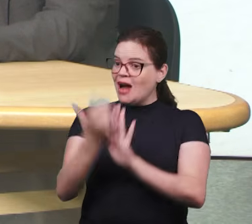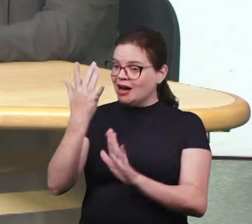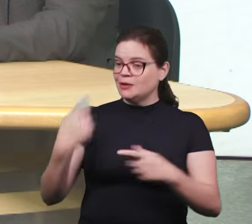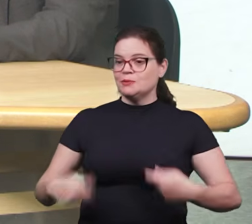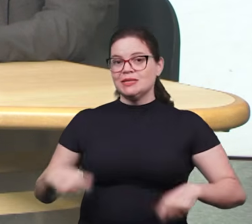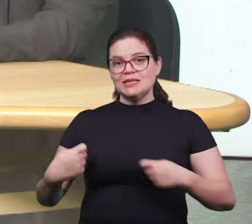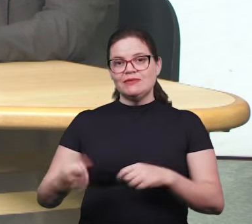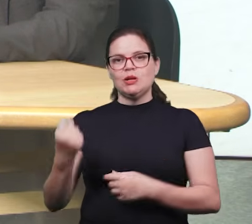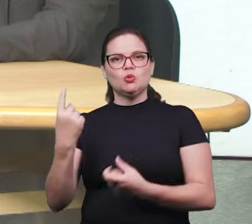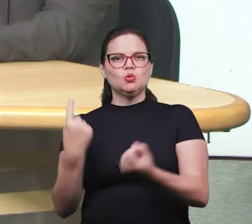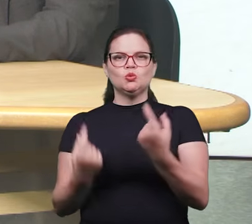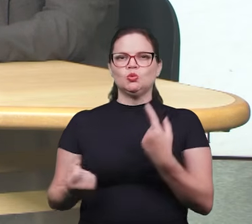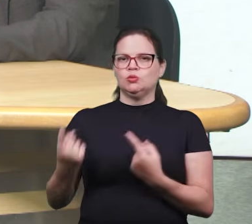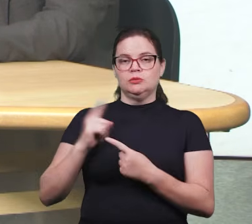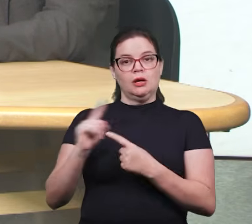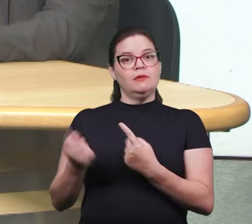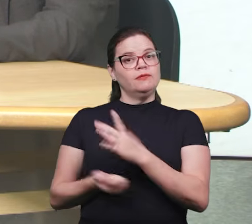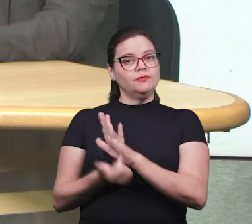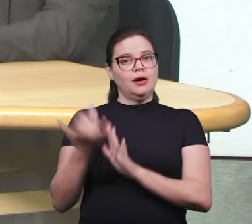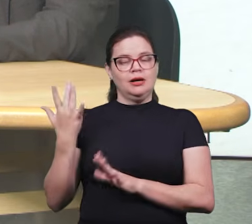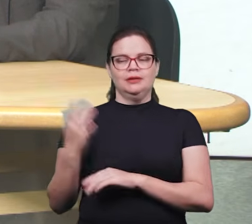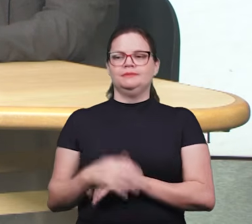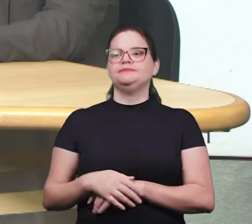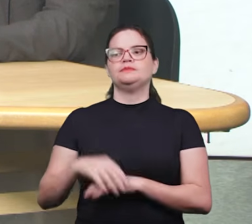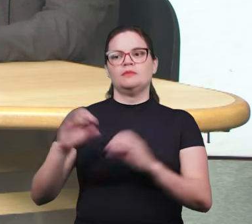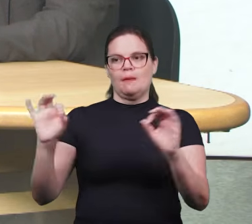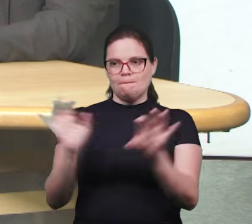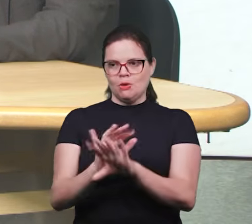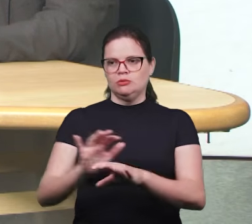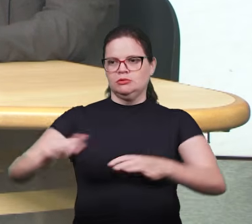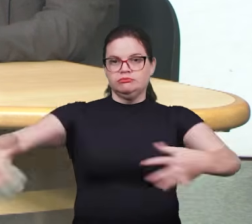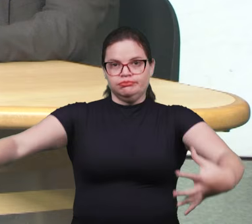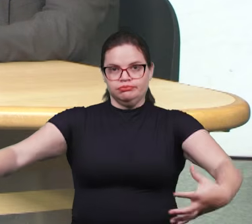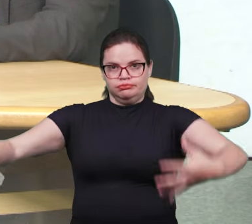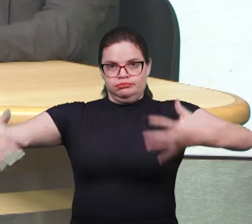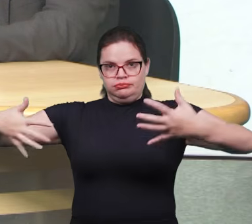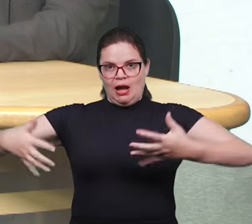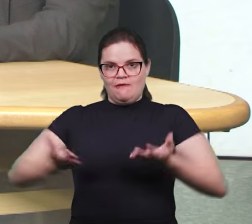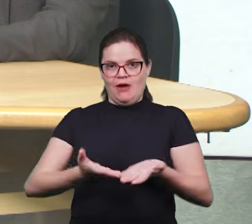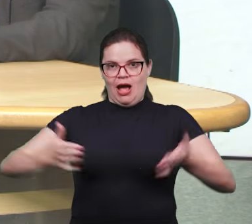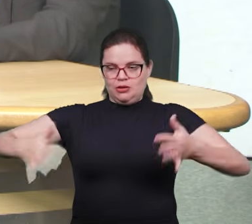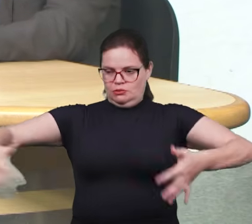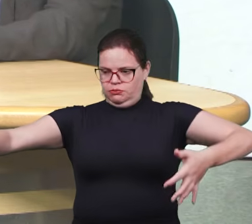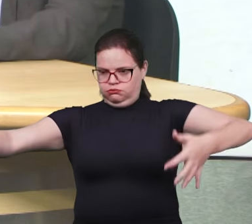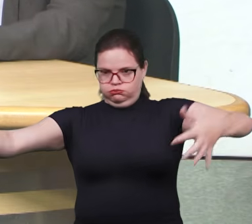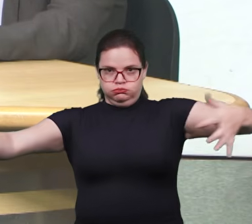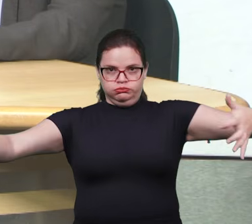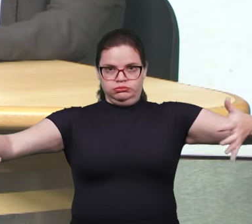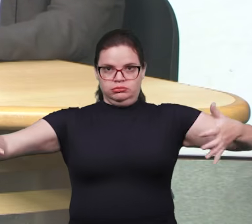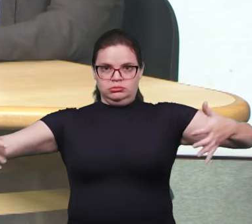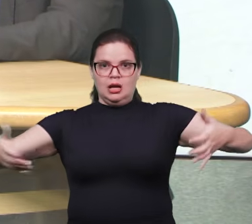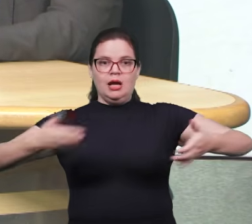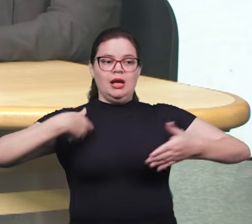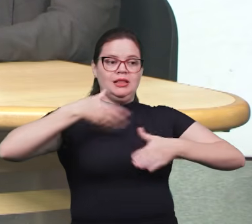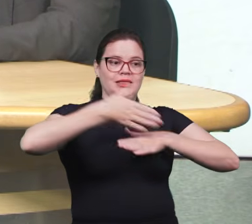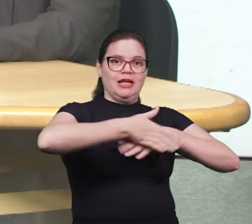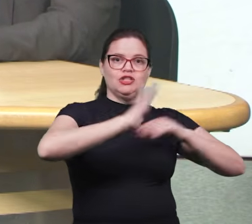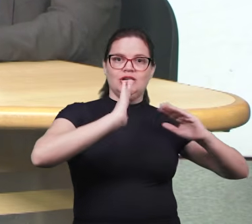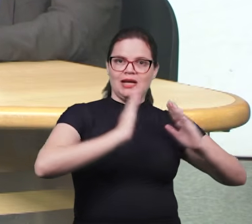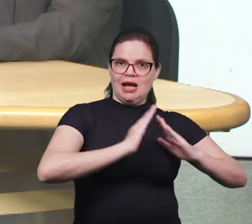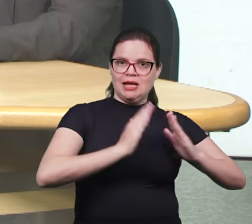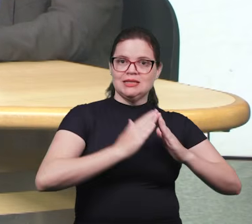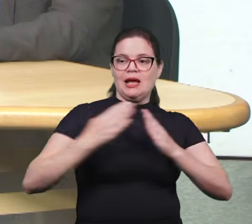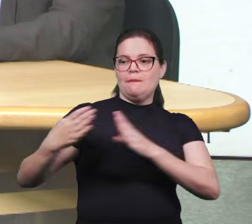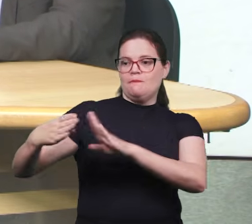Agora, olha a orientação. Entra e fecha a porta sobre os teus filhos. Então, é o momento agora